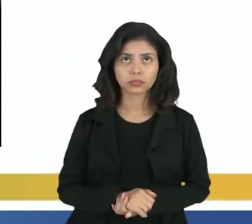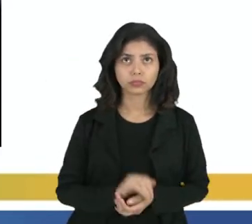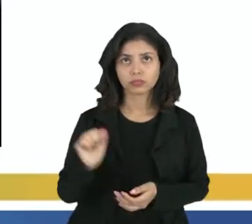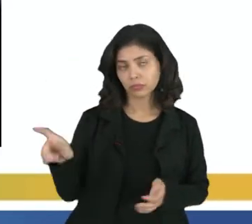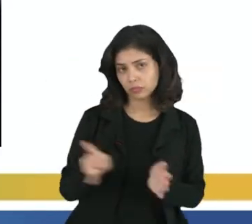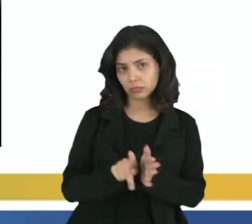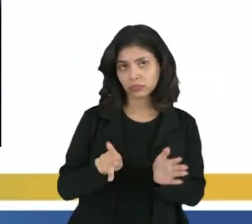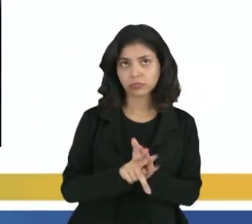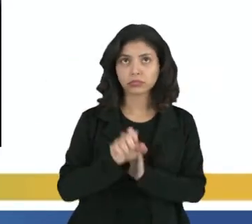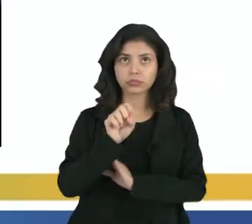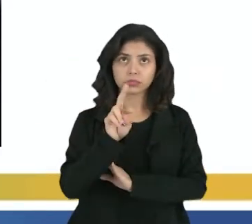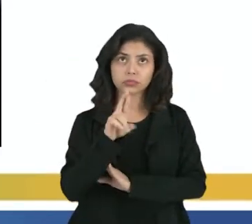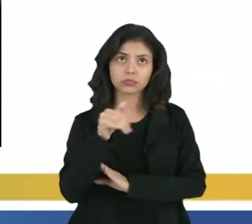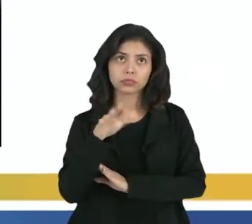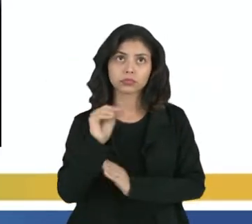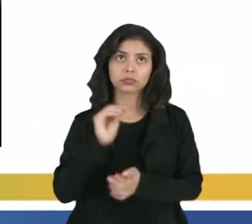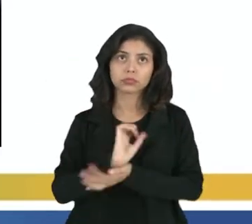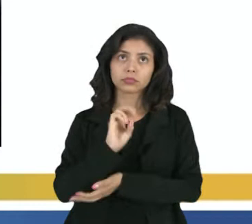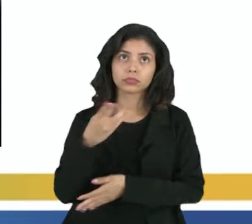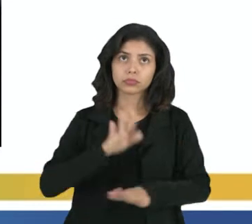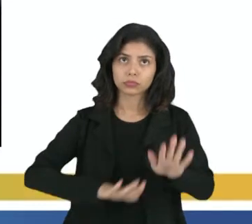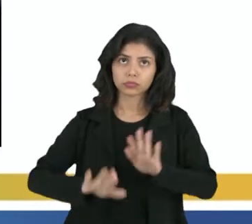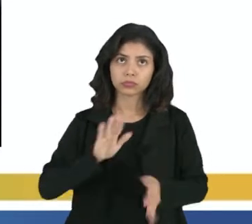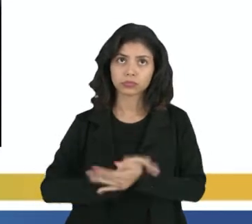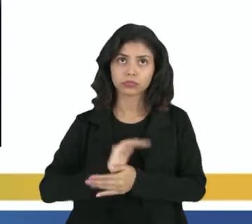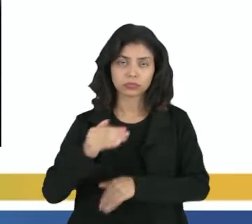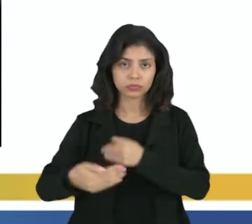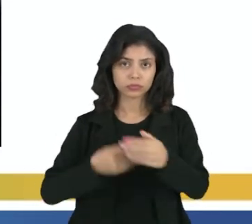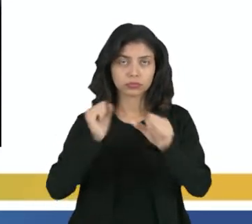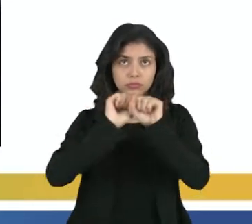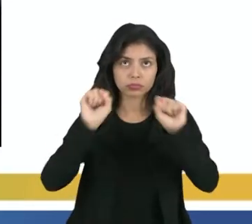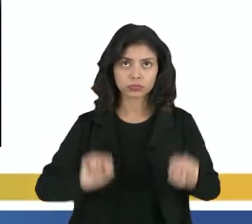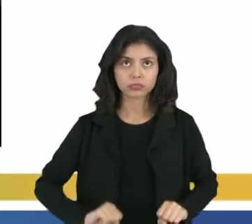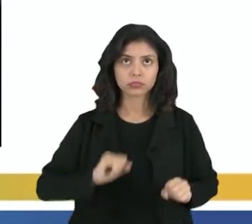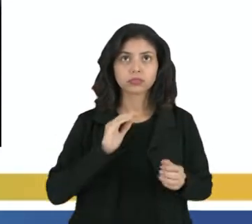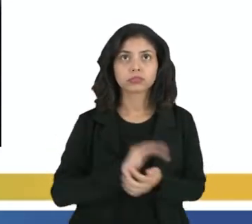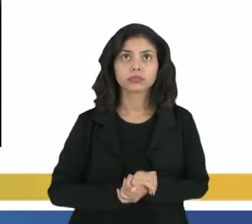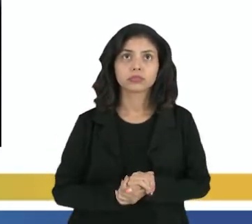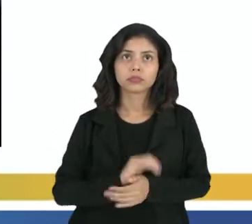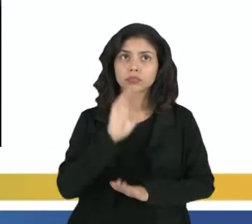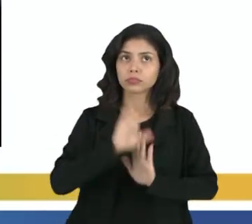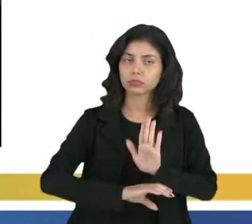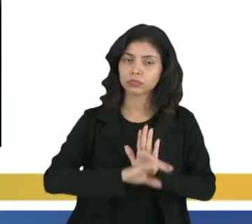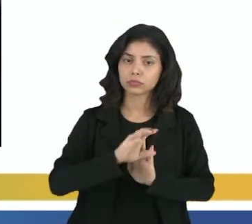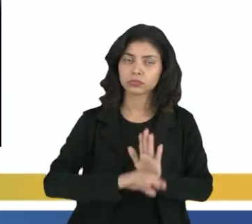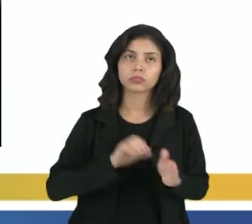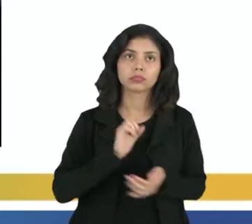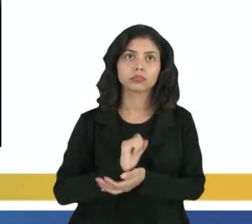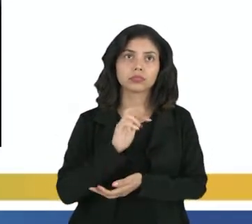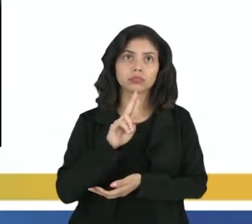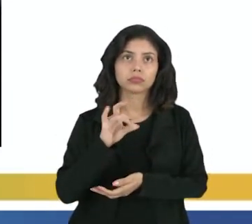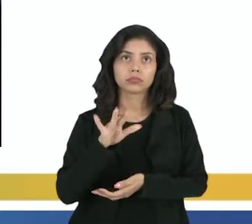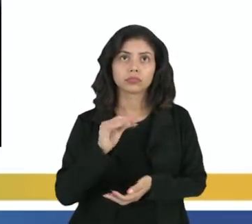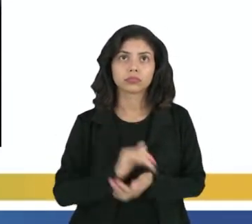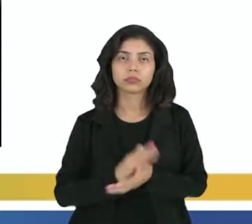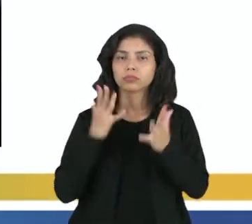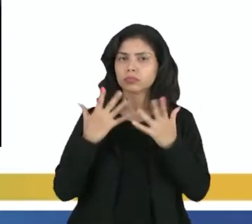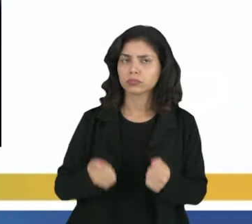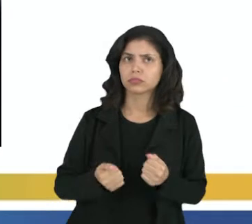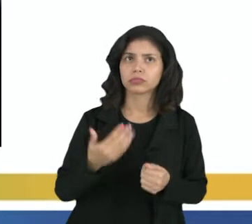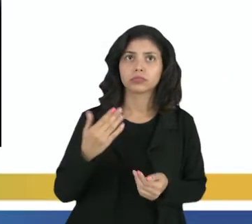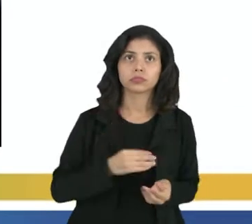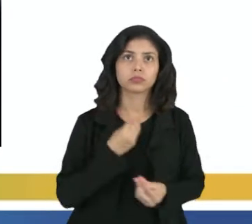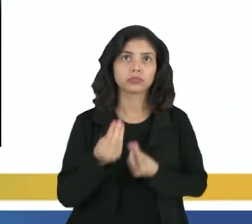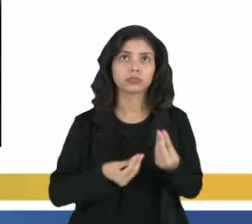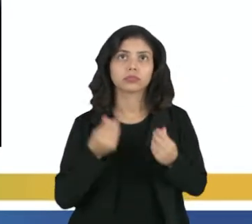a capacidade de sustentação ou conservação de um processo ou um sistema. O conceito de sustentabilidade